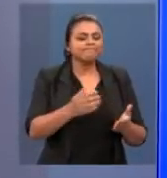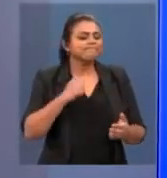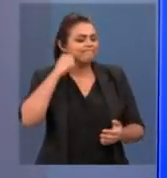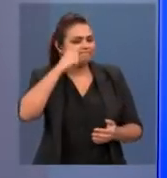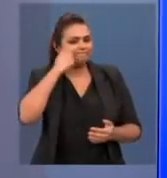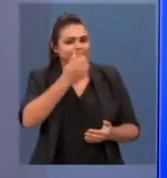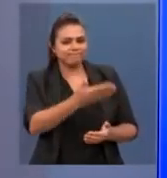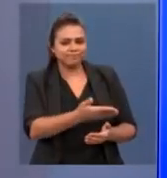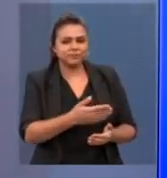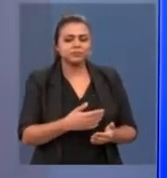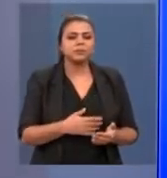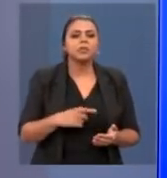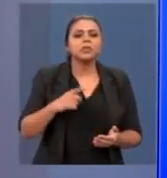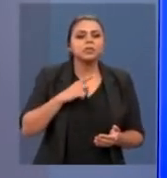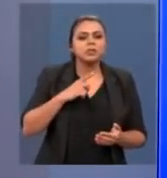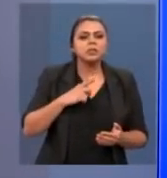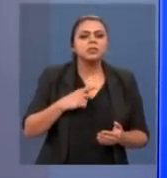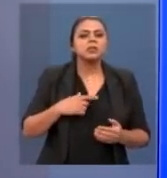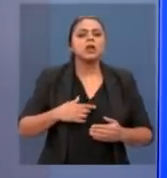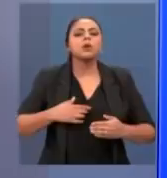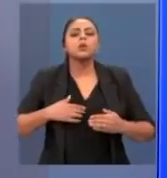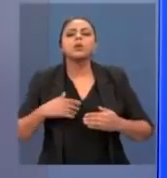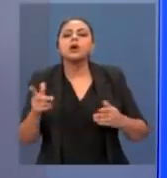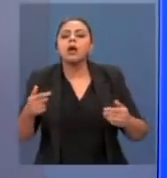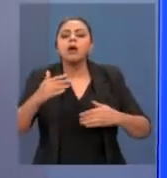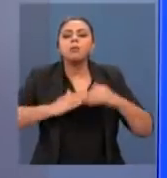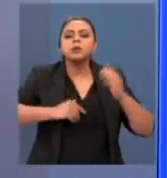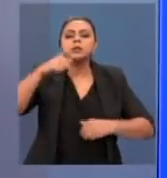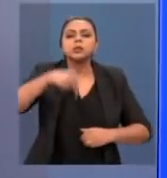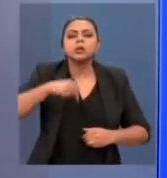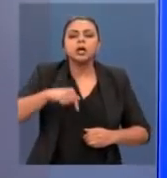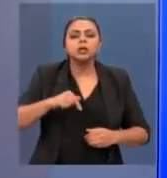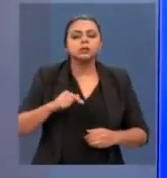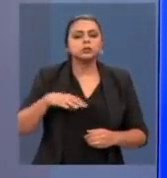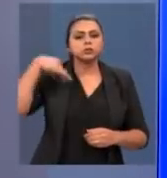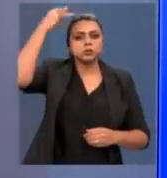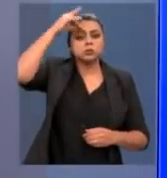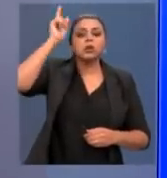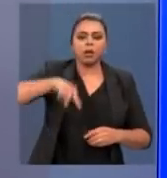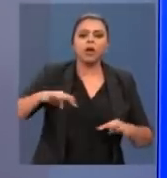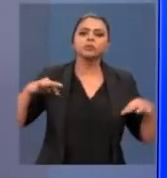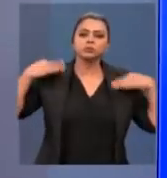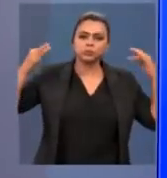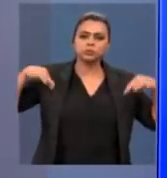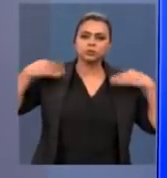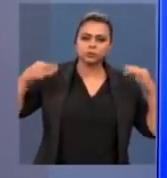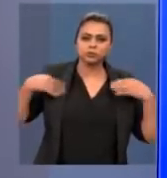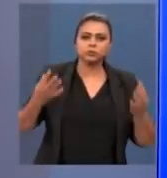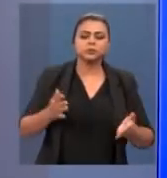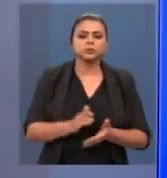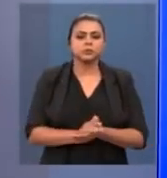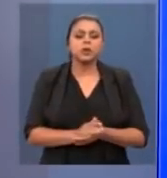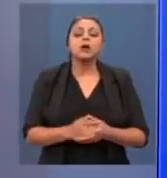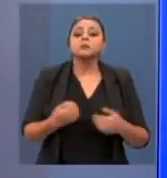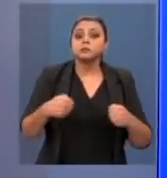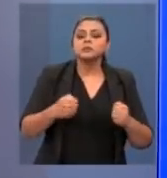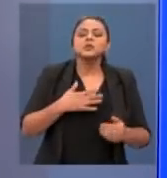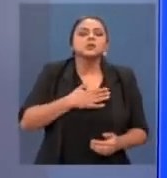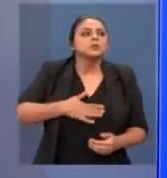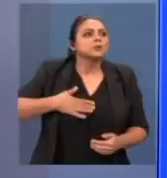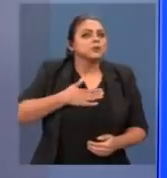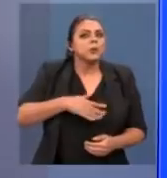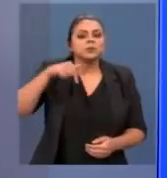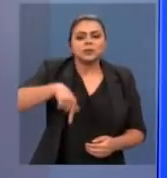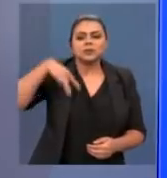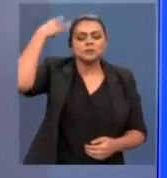uma das capacidades do estado espírito santo é justamente o turismo a gente precisa primeiro ele precisa gostar desse estado é um estado